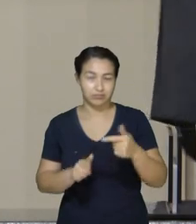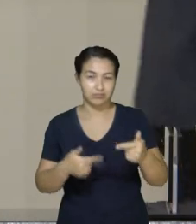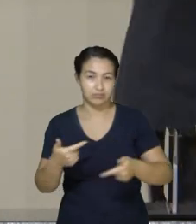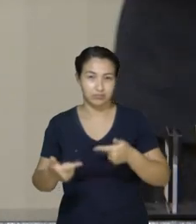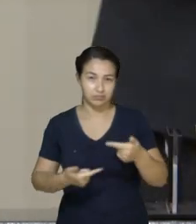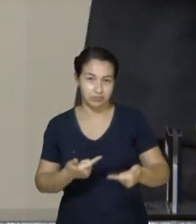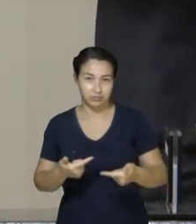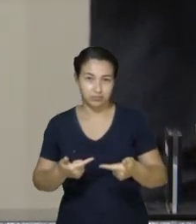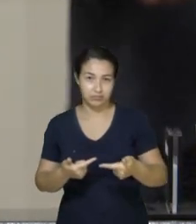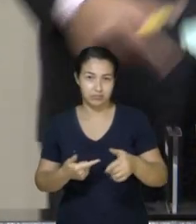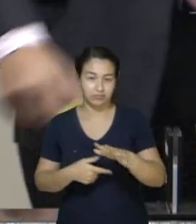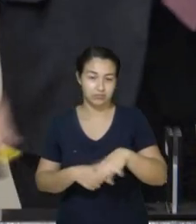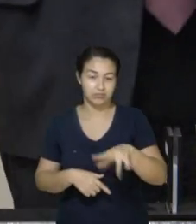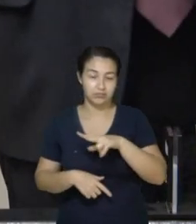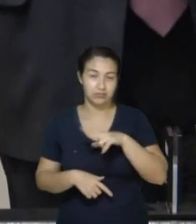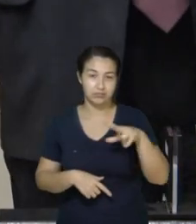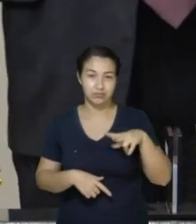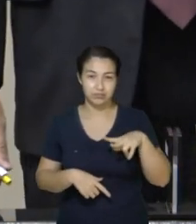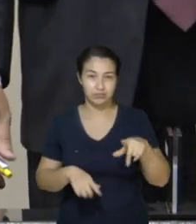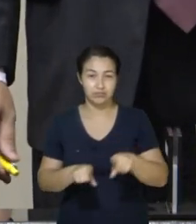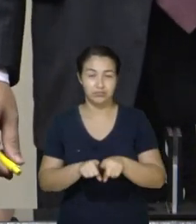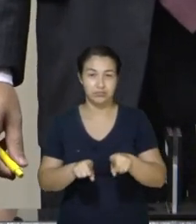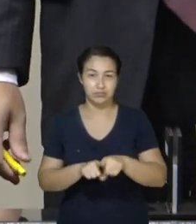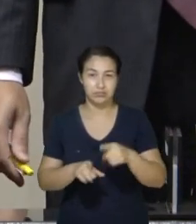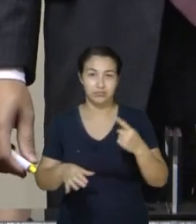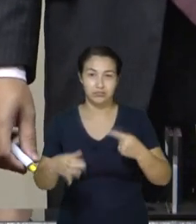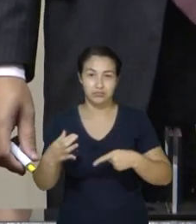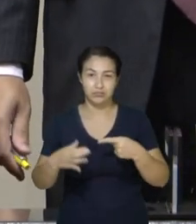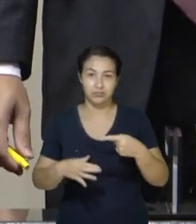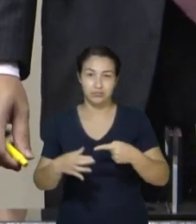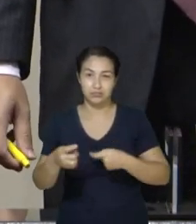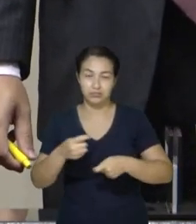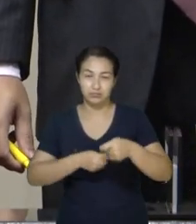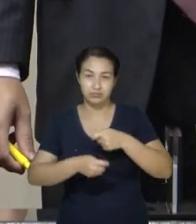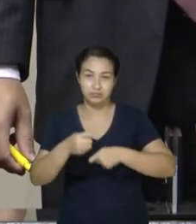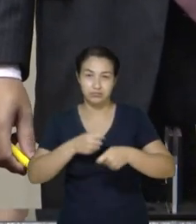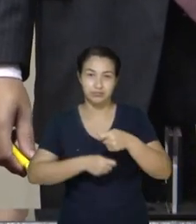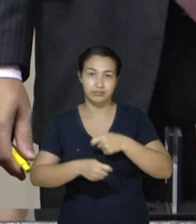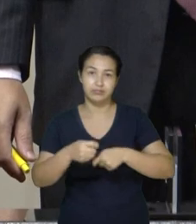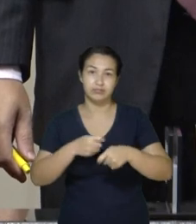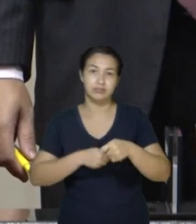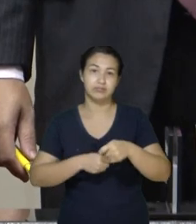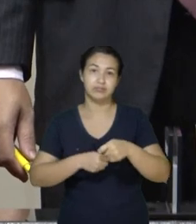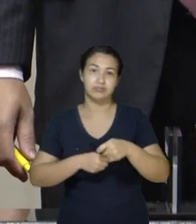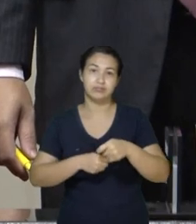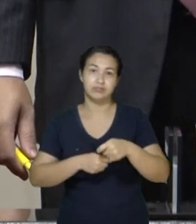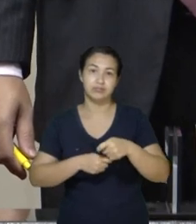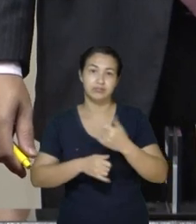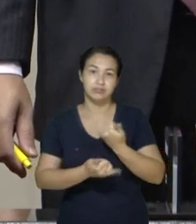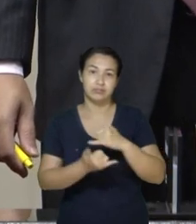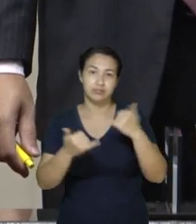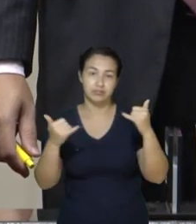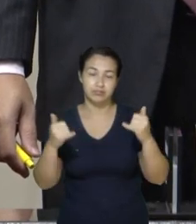e Serviço Público, como da Comissão também de Economia e Minas e Energia. Em discussão.